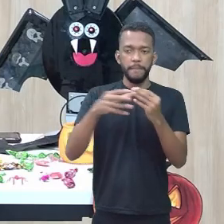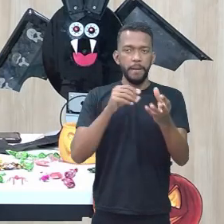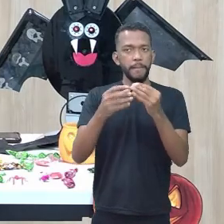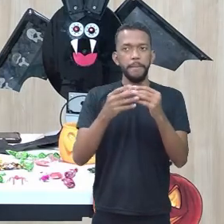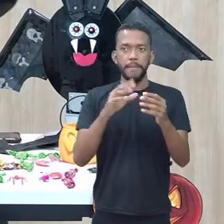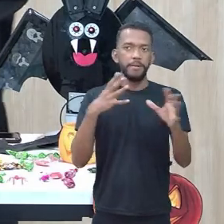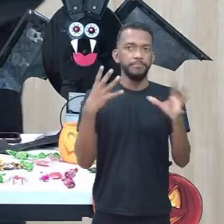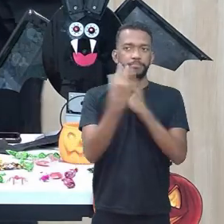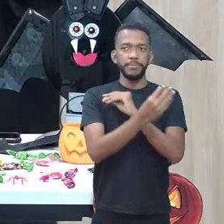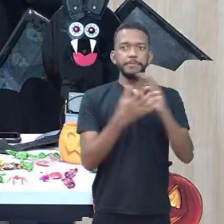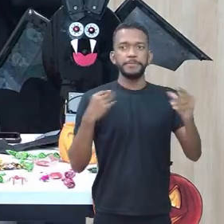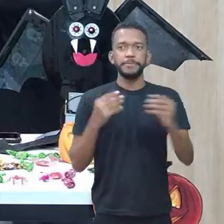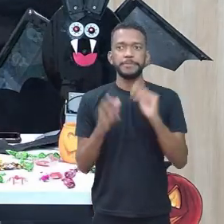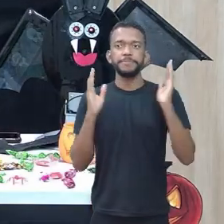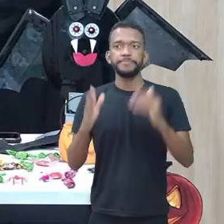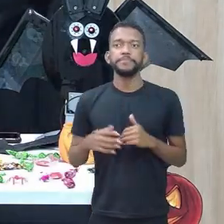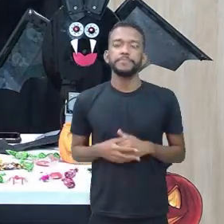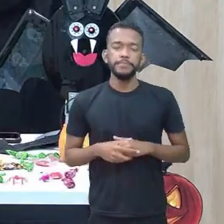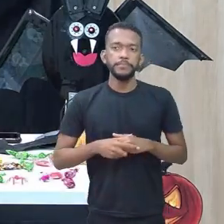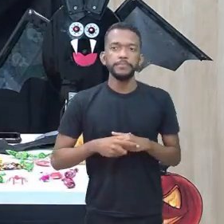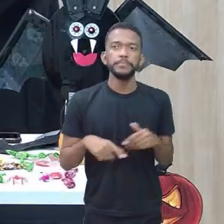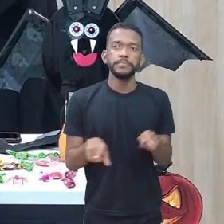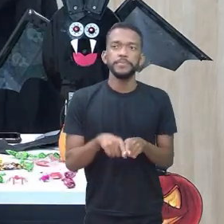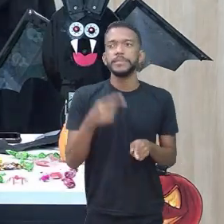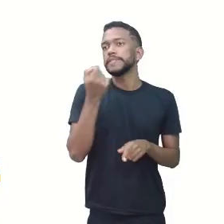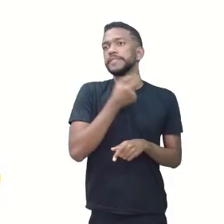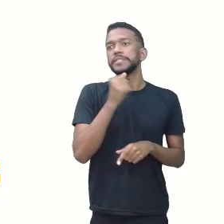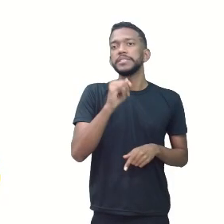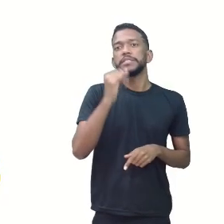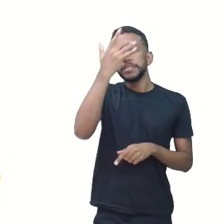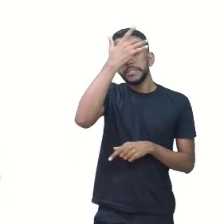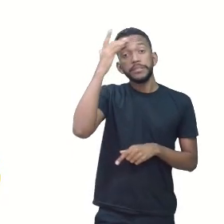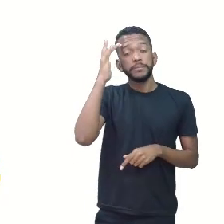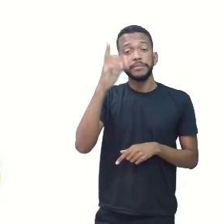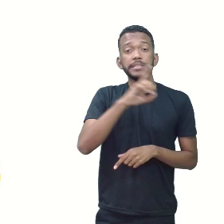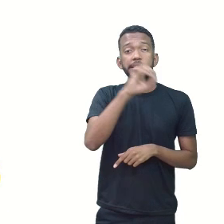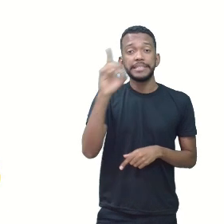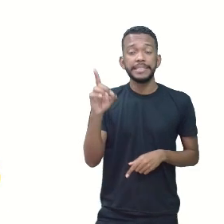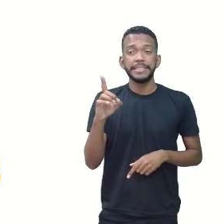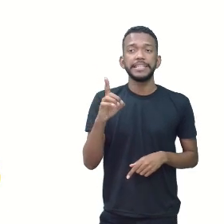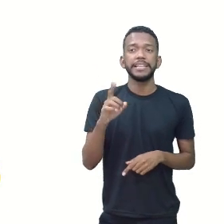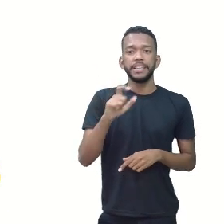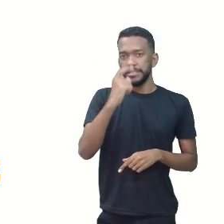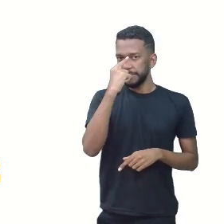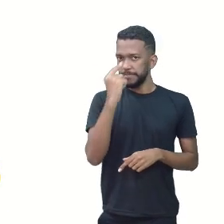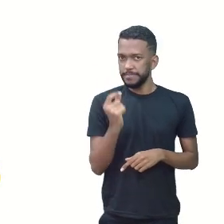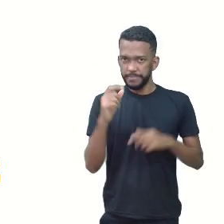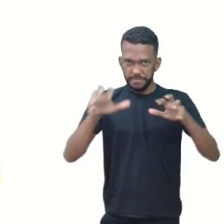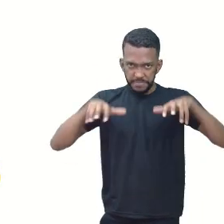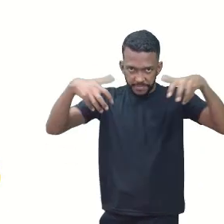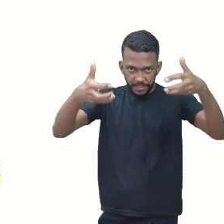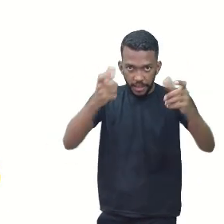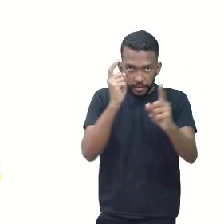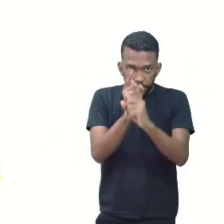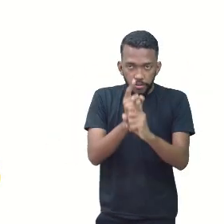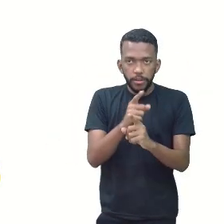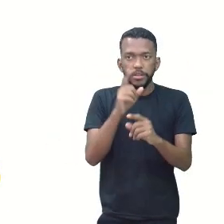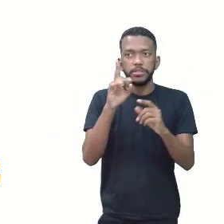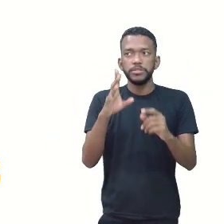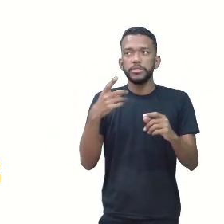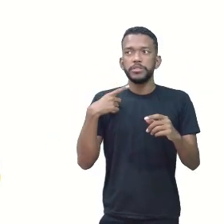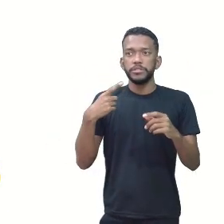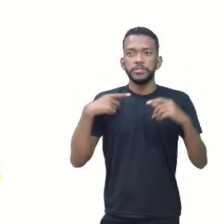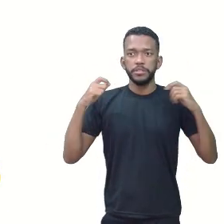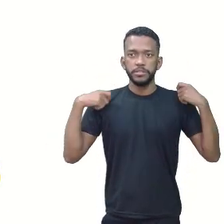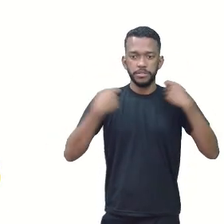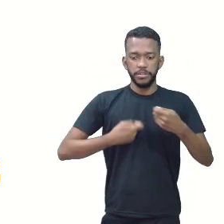vão correndo, tá certo? E aí uma piadinha diz que se no dia do Halloween você quiser encontrar uma bruxa, você basta colocar suas